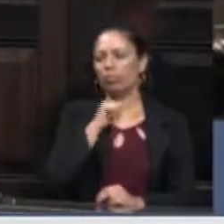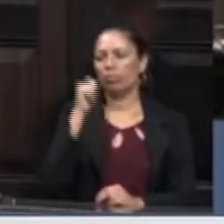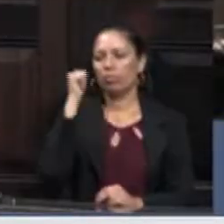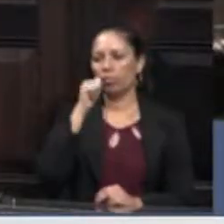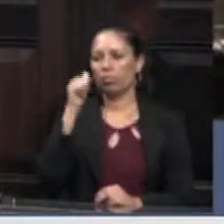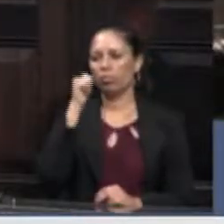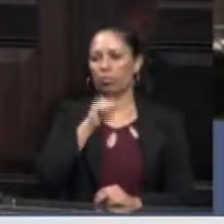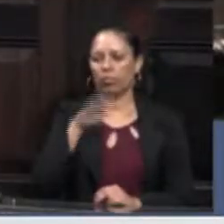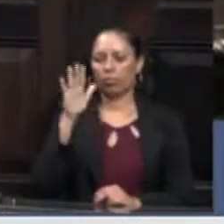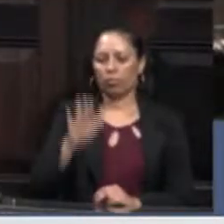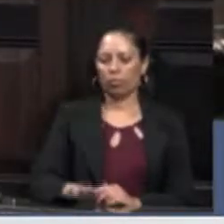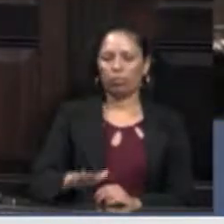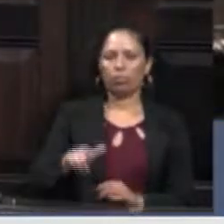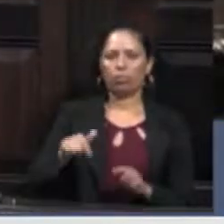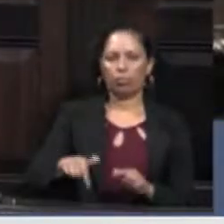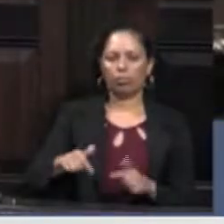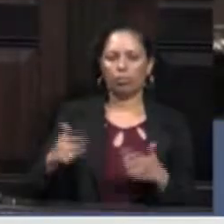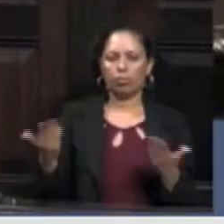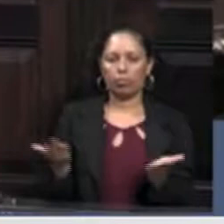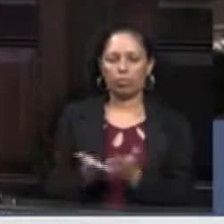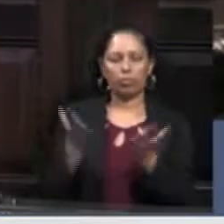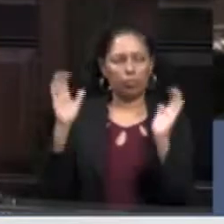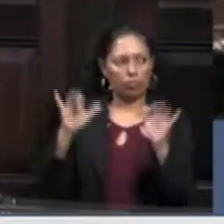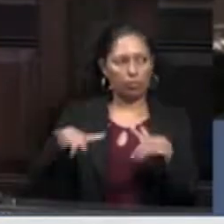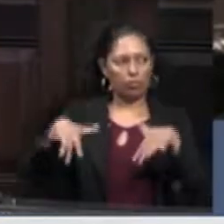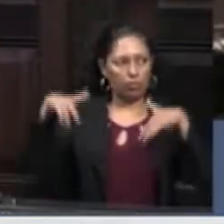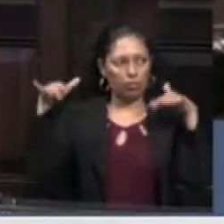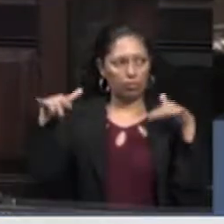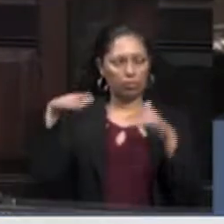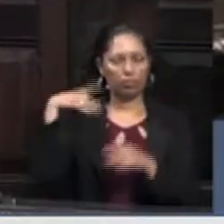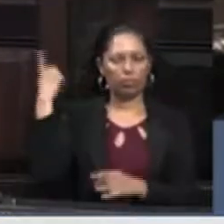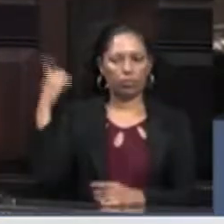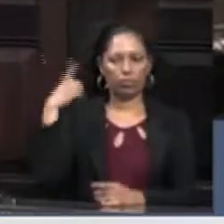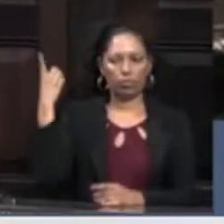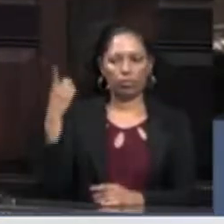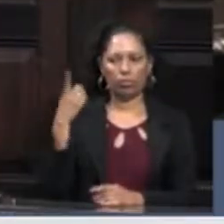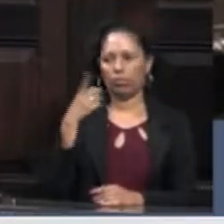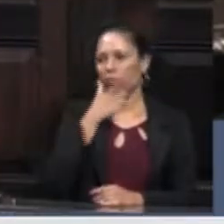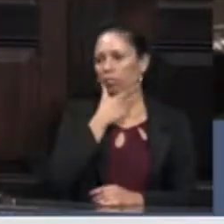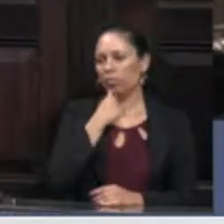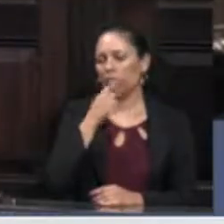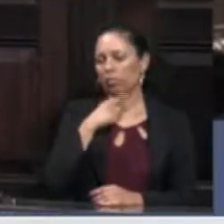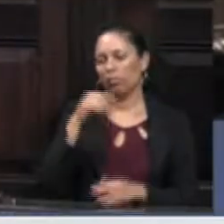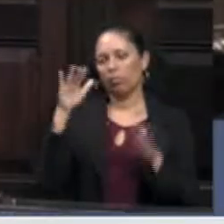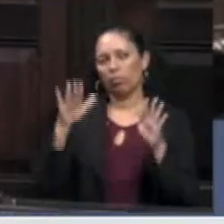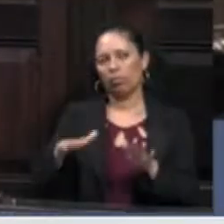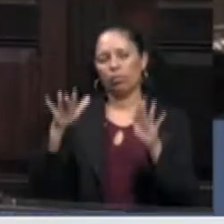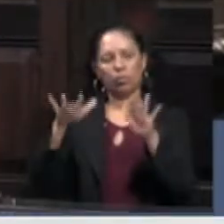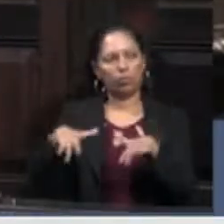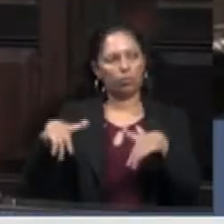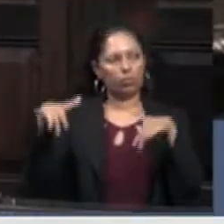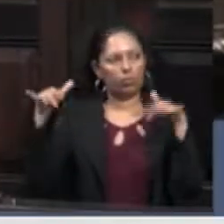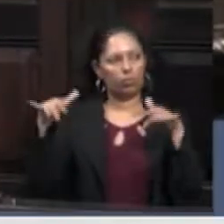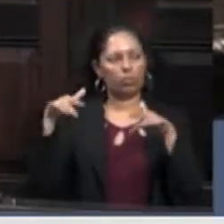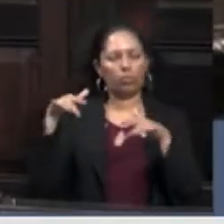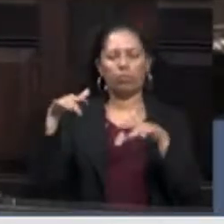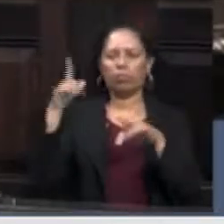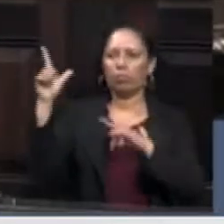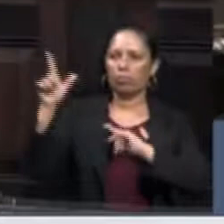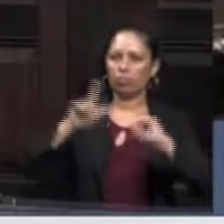deputadas presentes, senhores deputados presentes, funcionários,